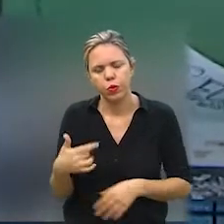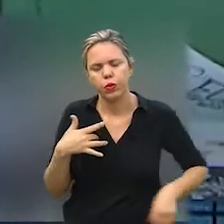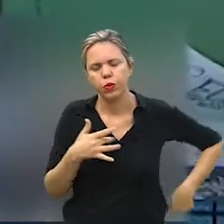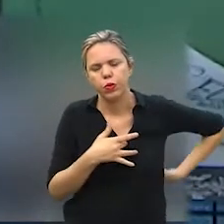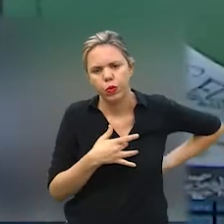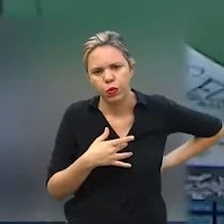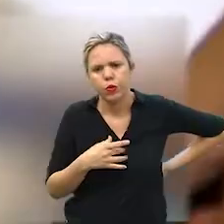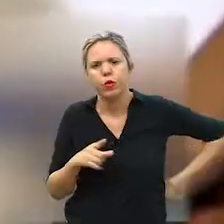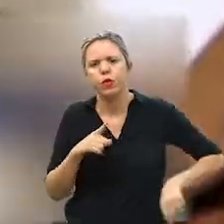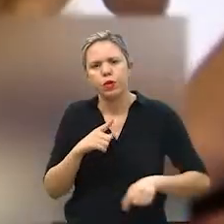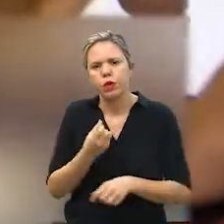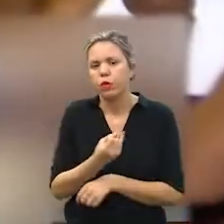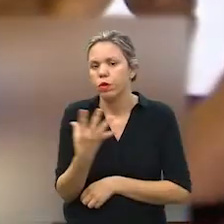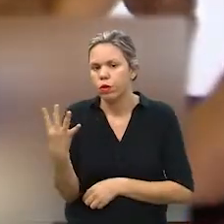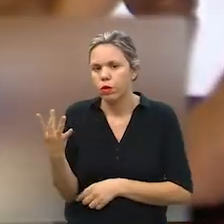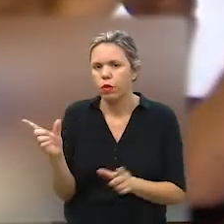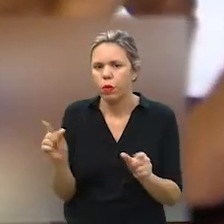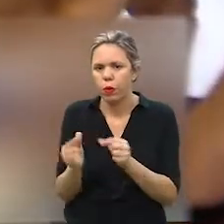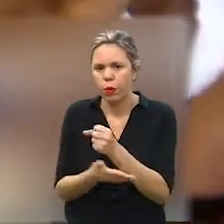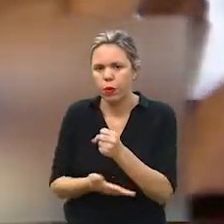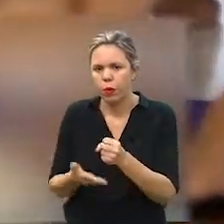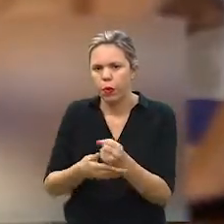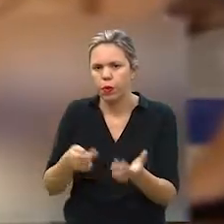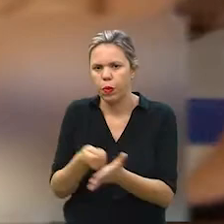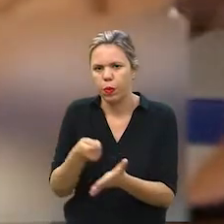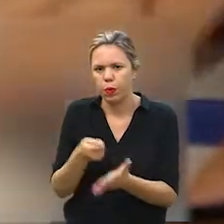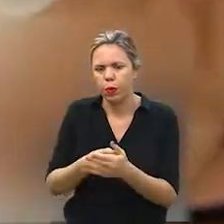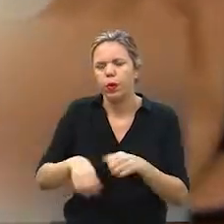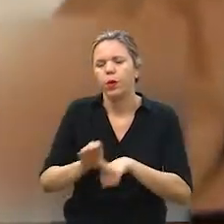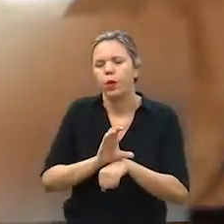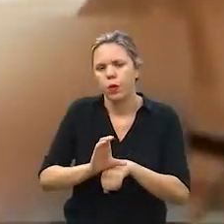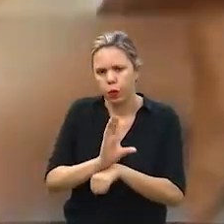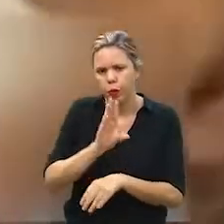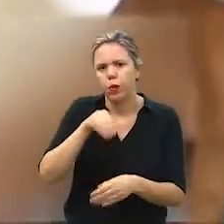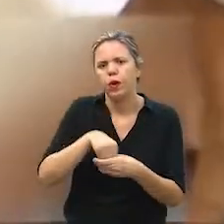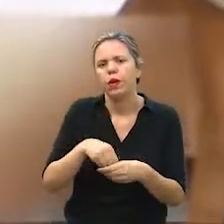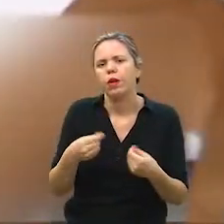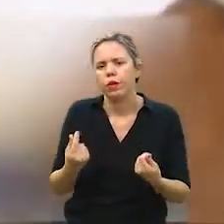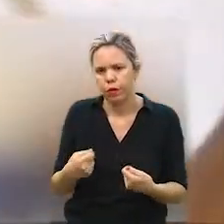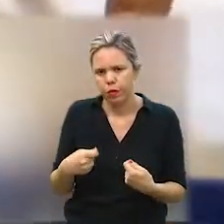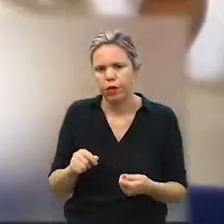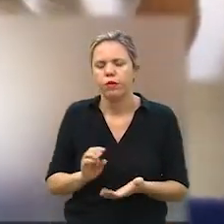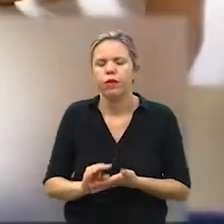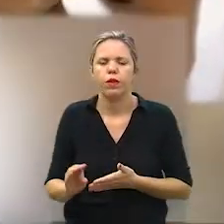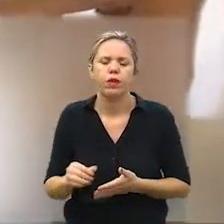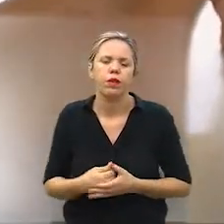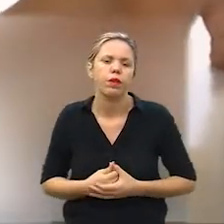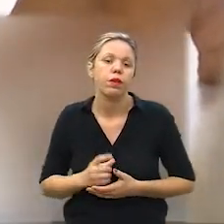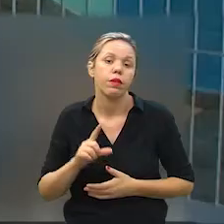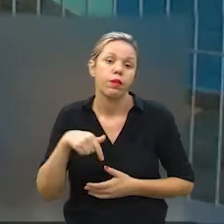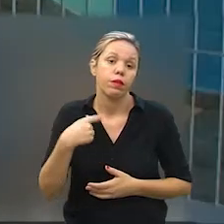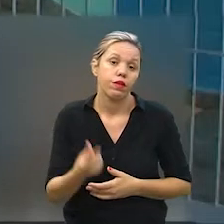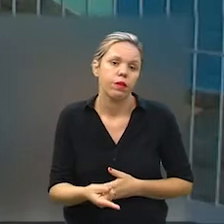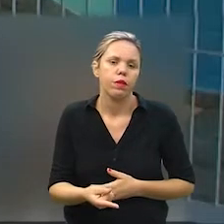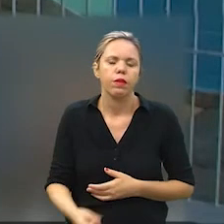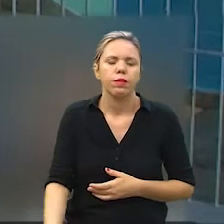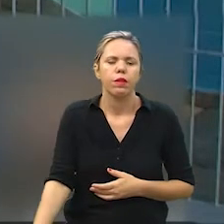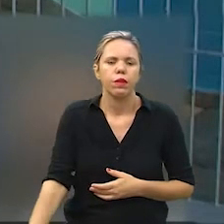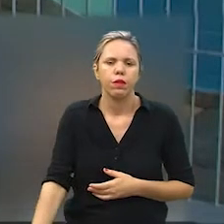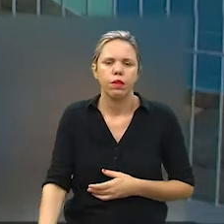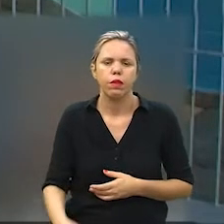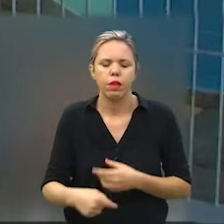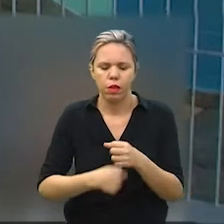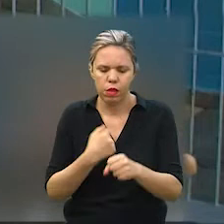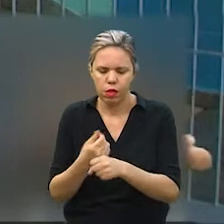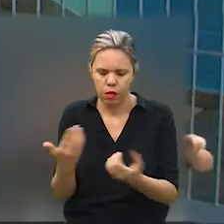saúde, que tem um percentual mínimo obrigatório constitucional que tem que ser investido. E, posteriormente, ainda esse